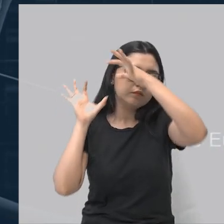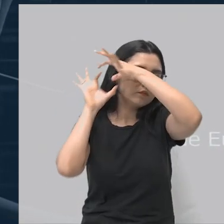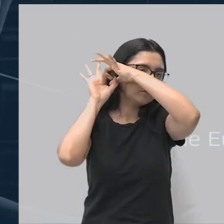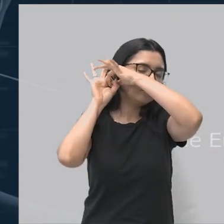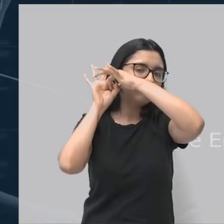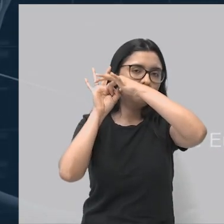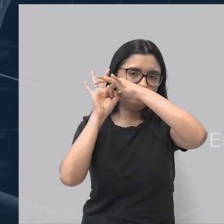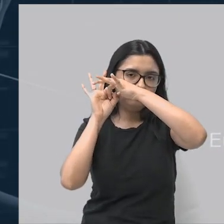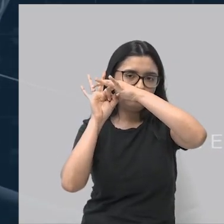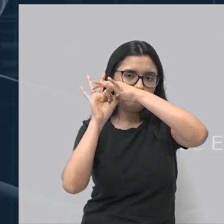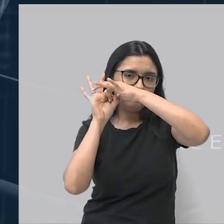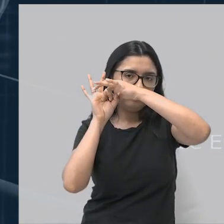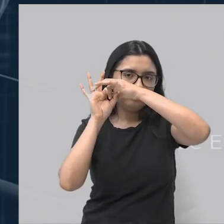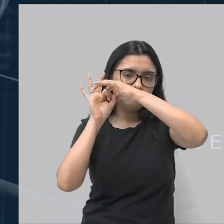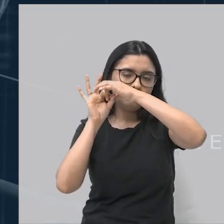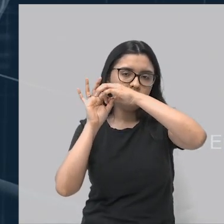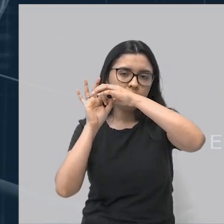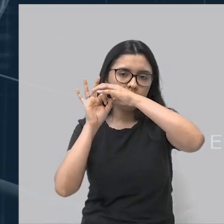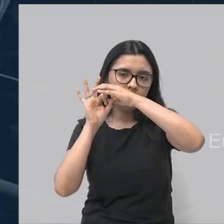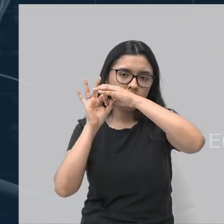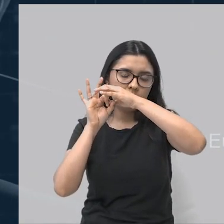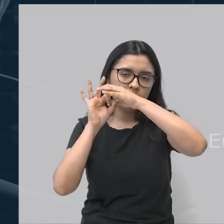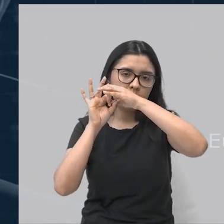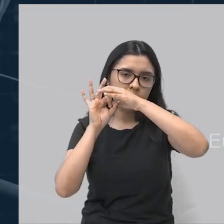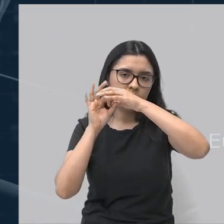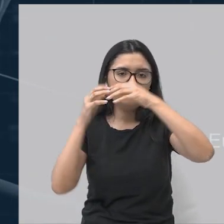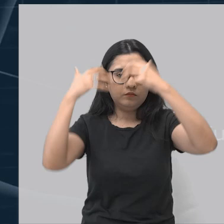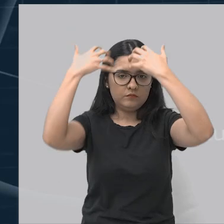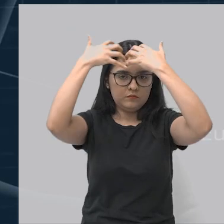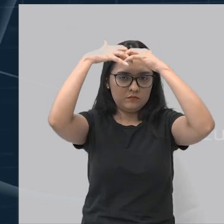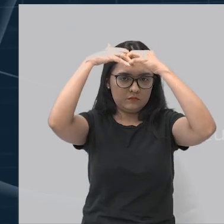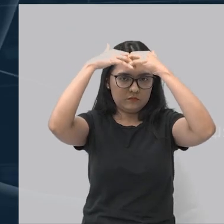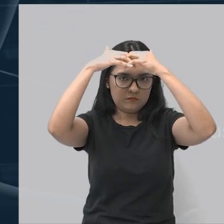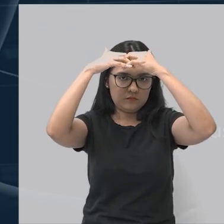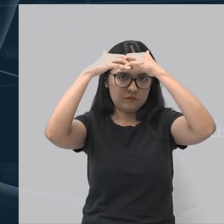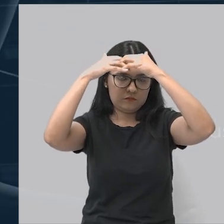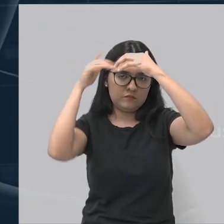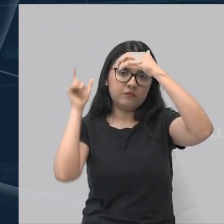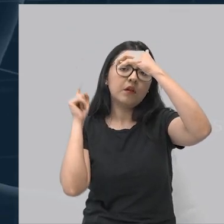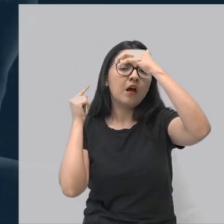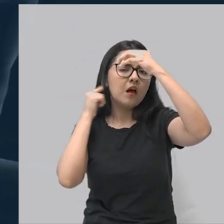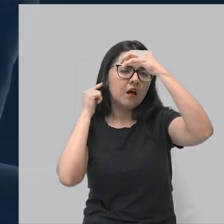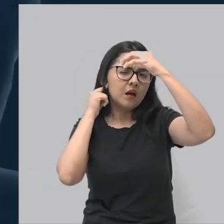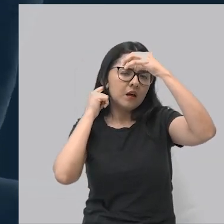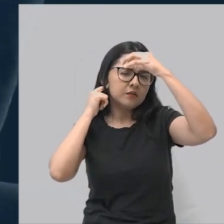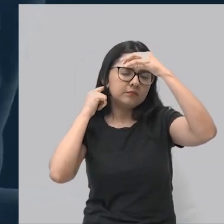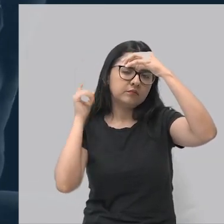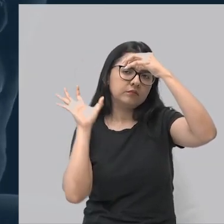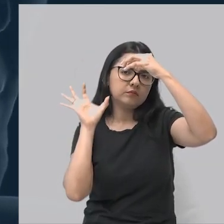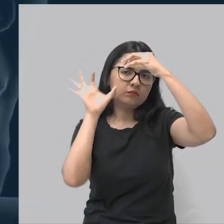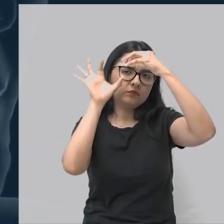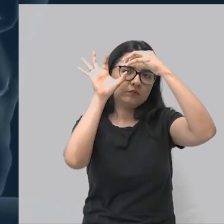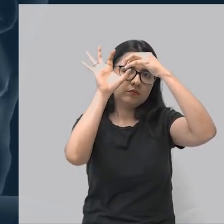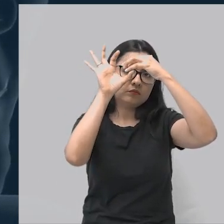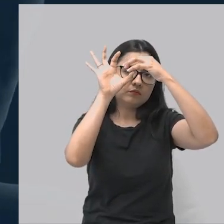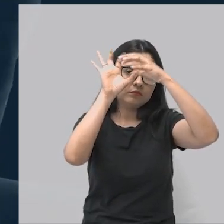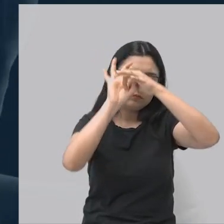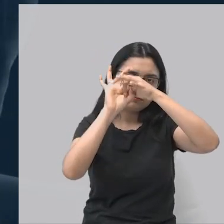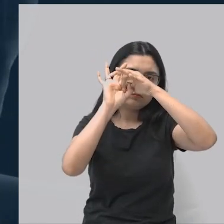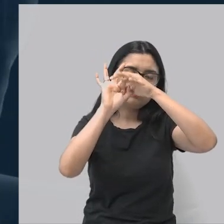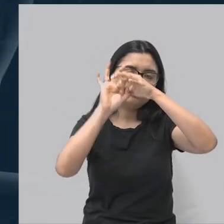via auditiva com o nosso córtex auditivo, veja aí a imagem, que é